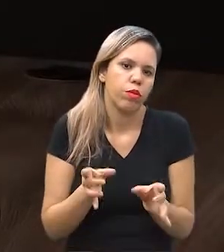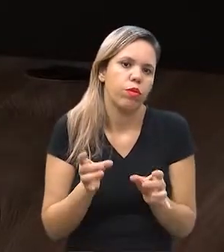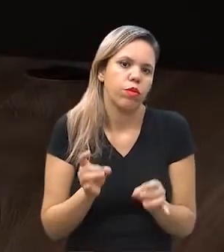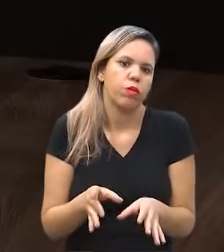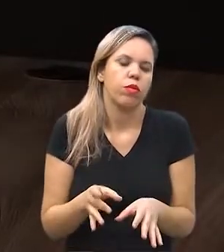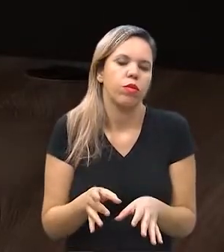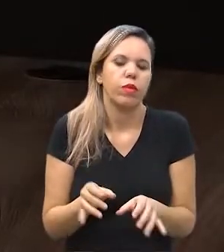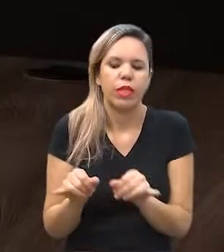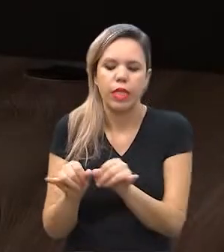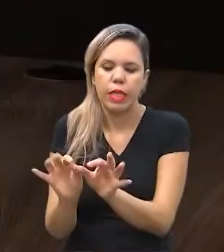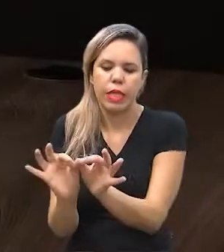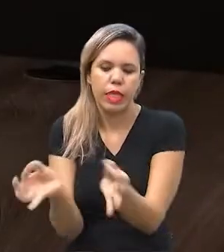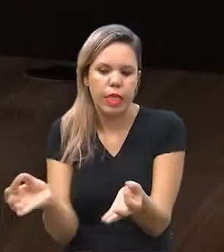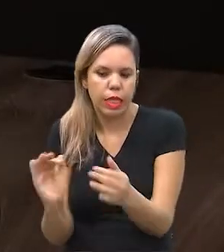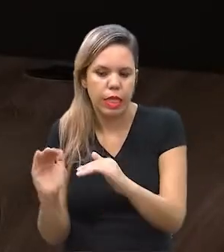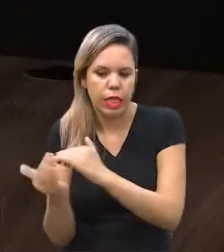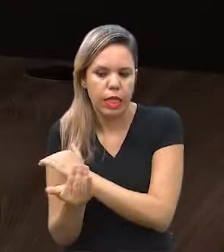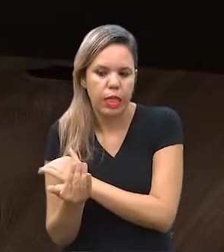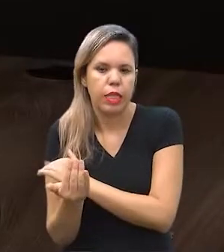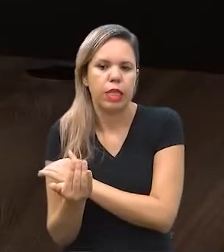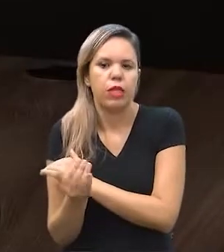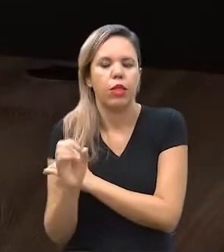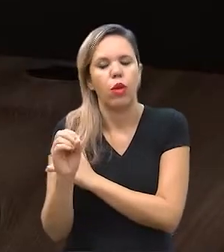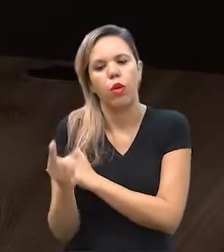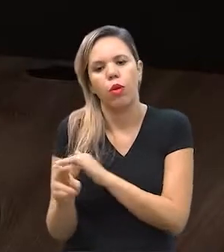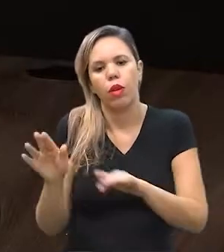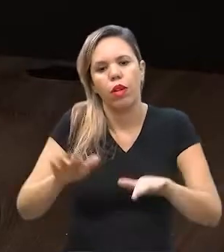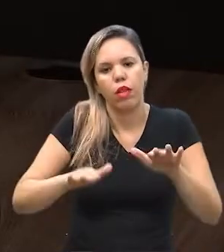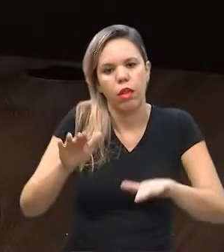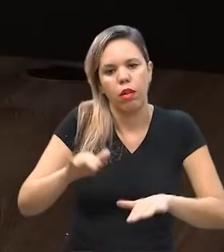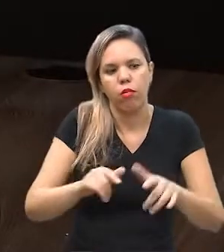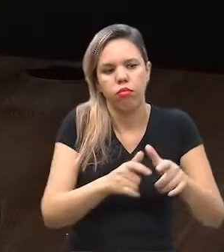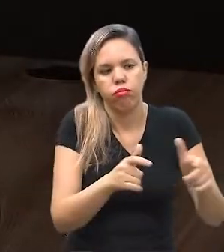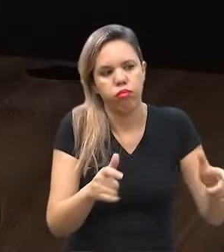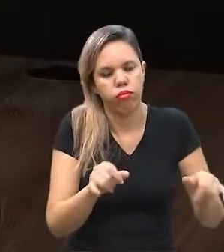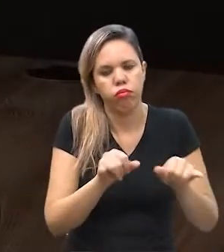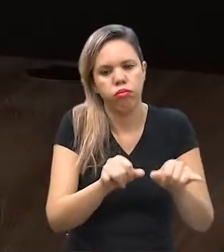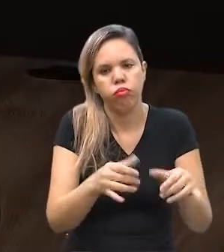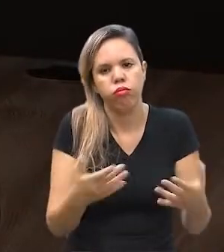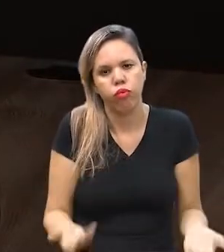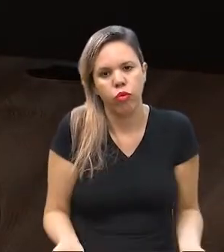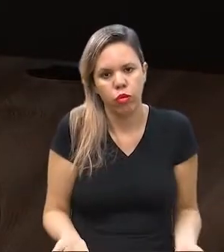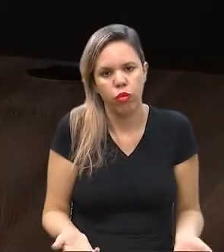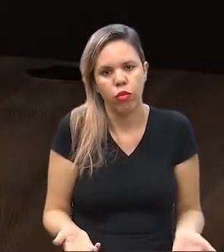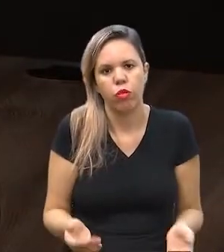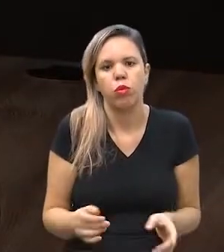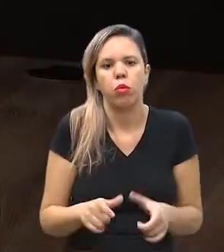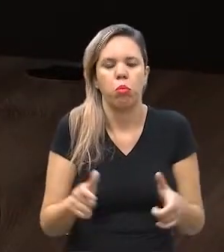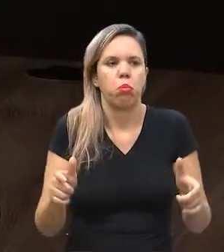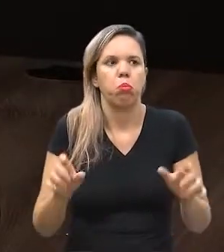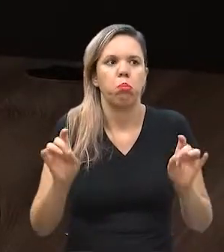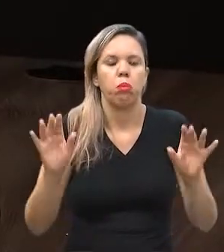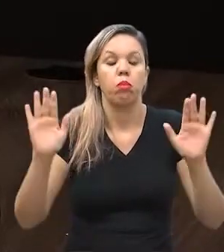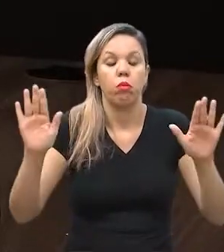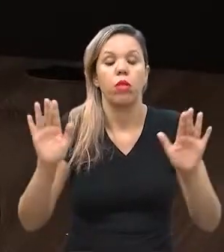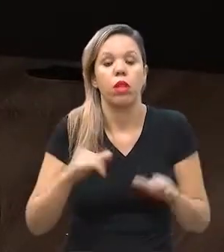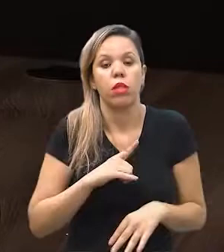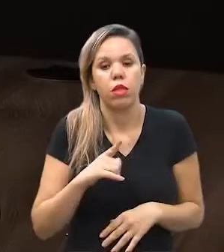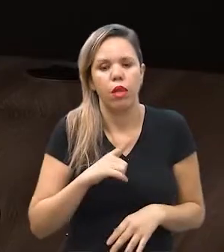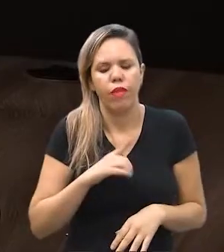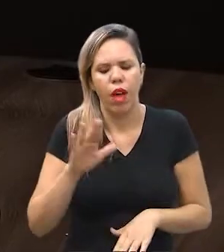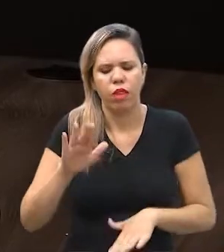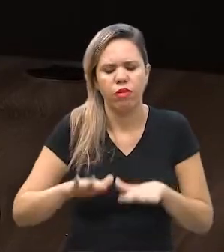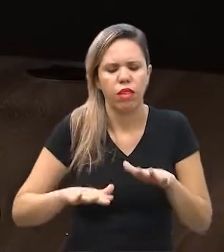o mercadinho de tal bairro, ou às vezes aqueles maiores para um grande supermercado, mas que teve que